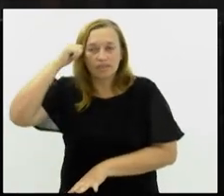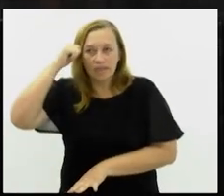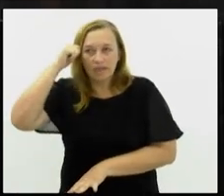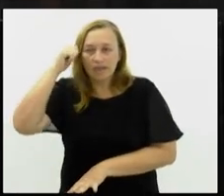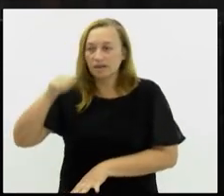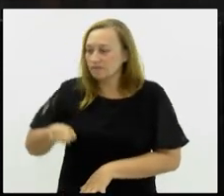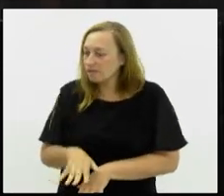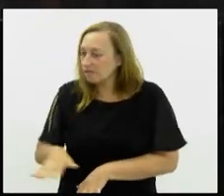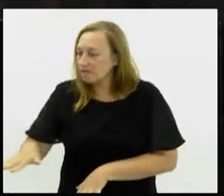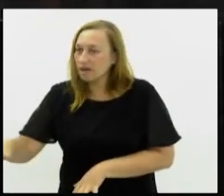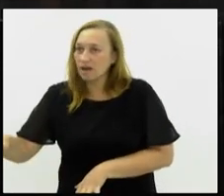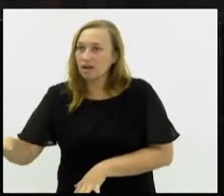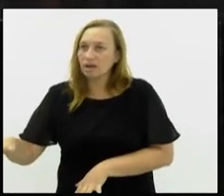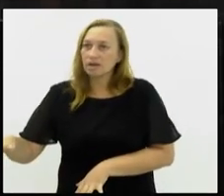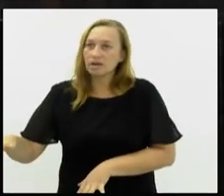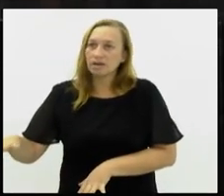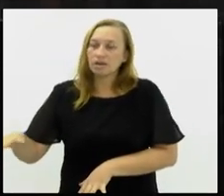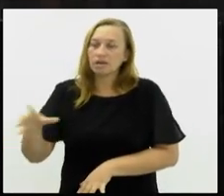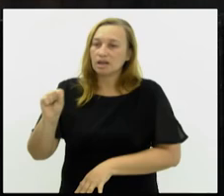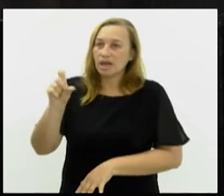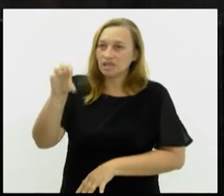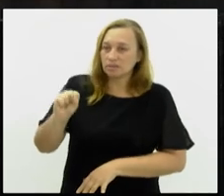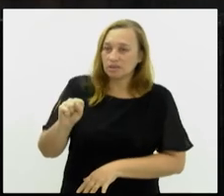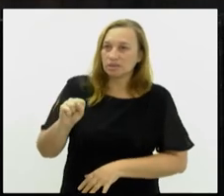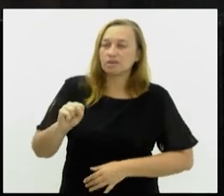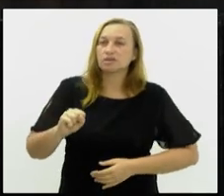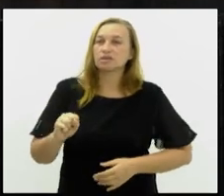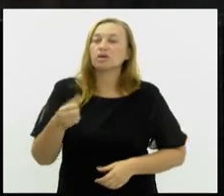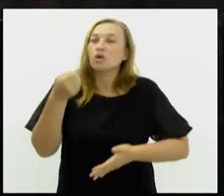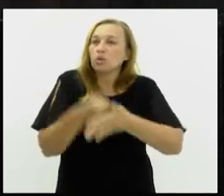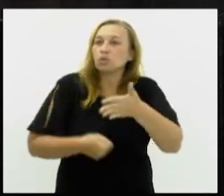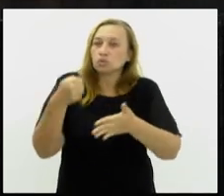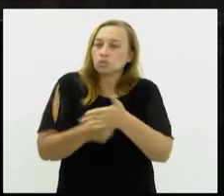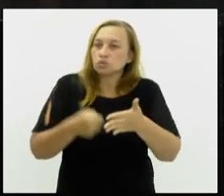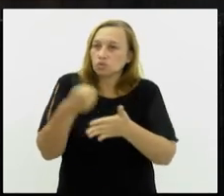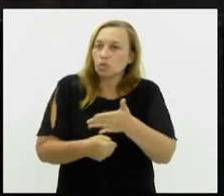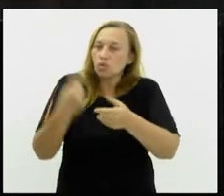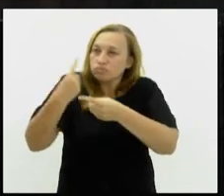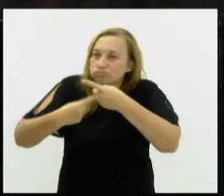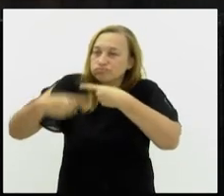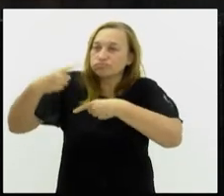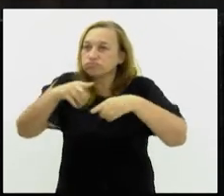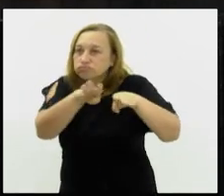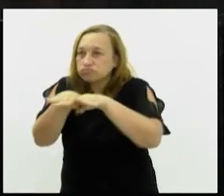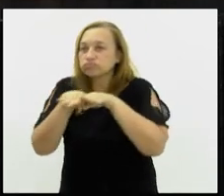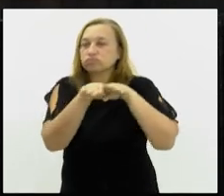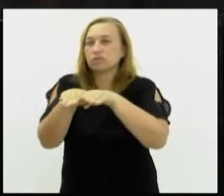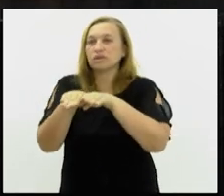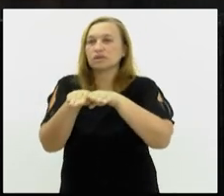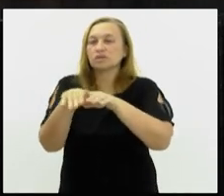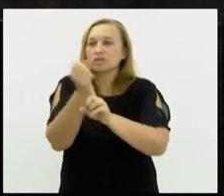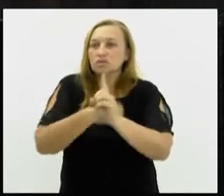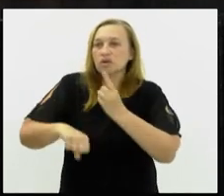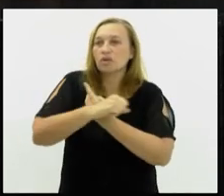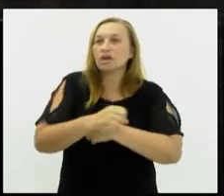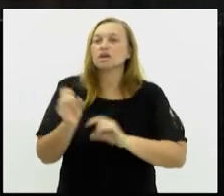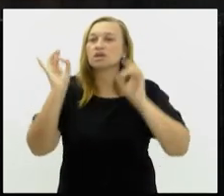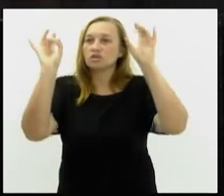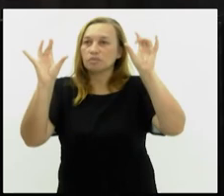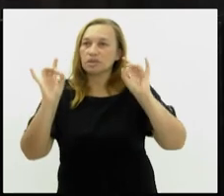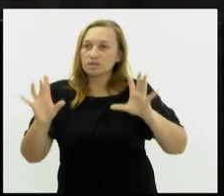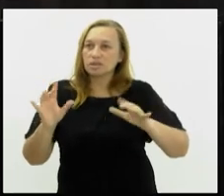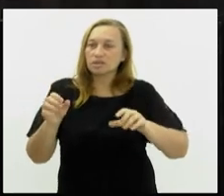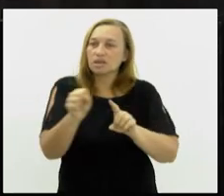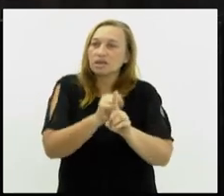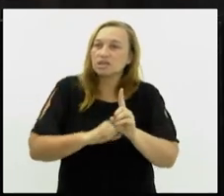favelada da Maré, lésbica, lutou para a superação das desigualdades sociais. Em especial,